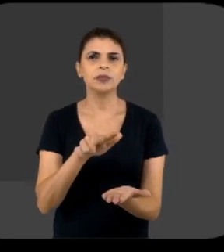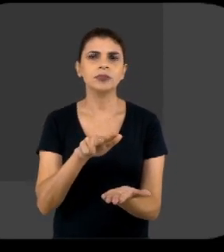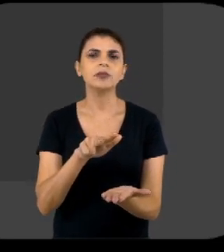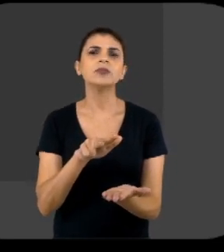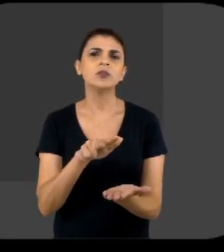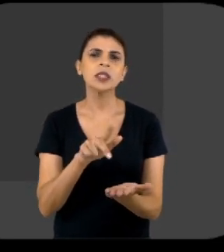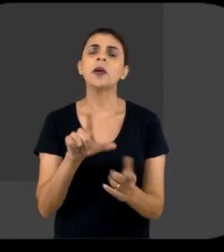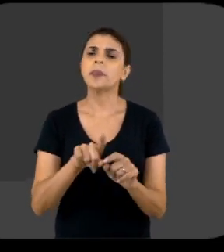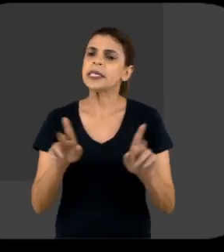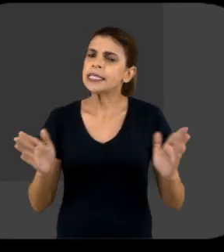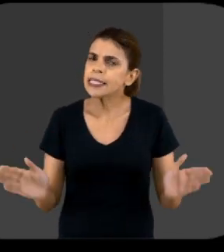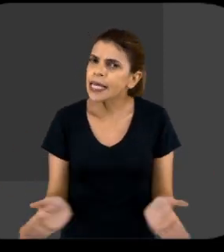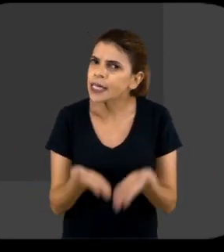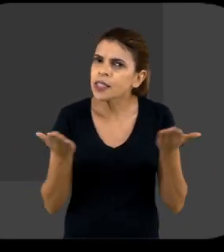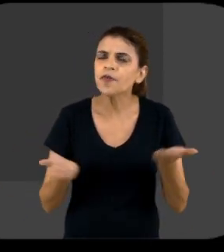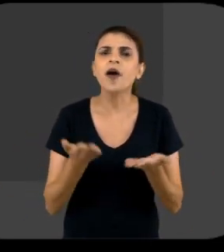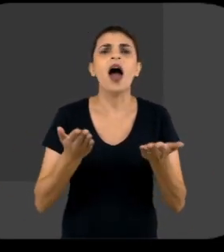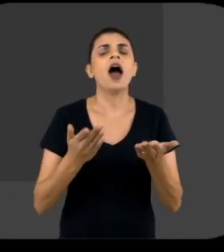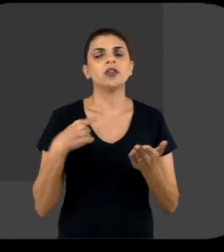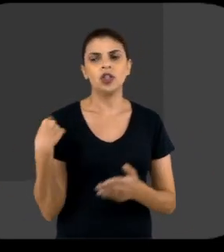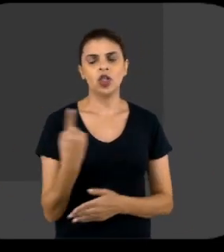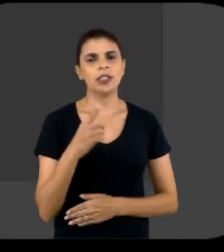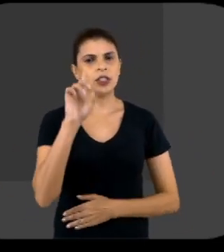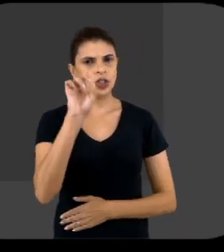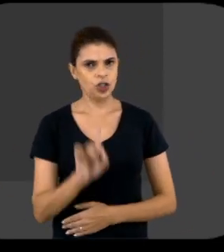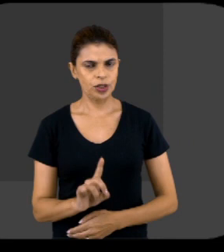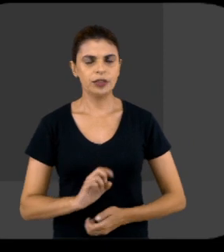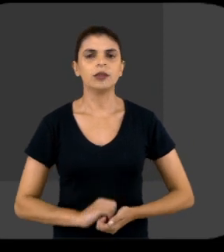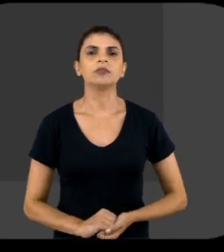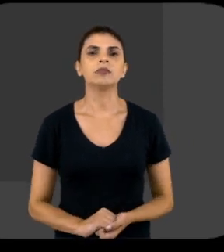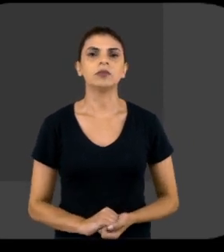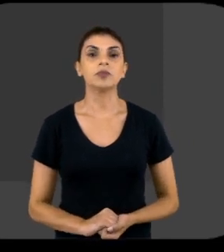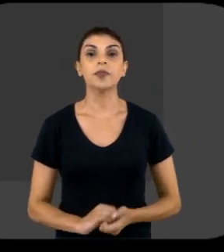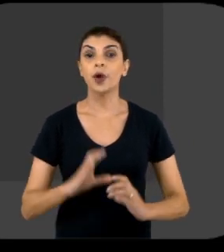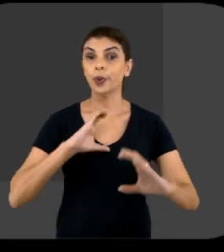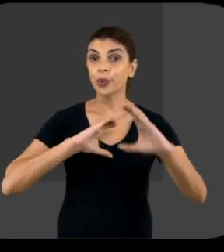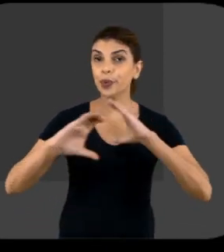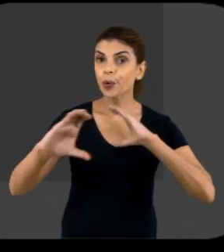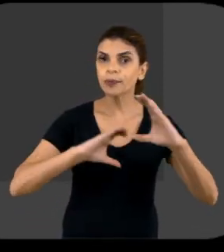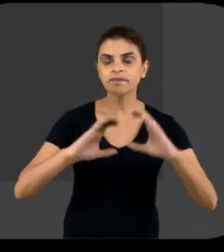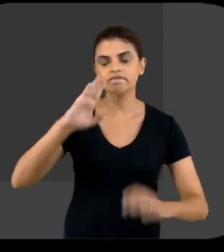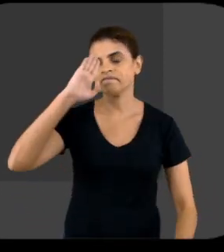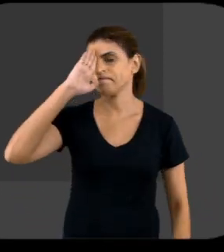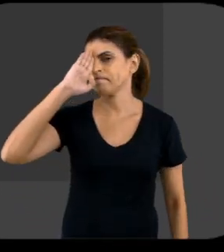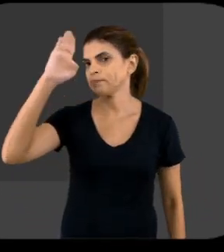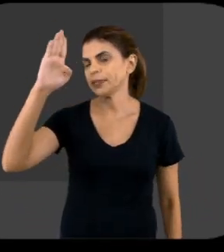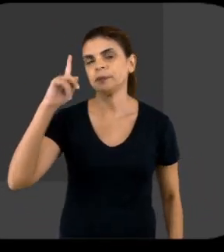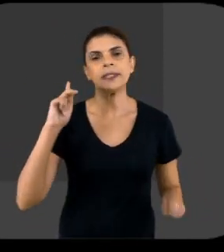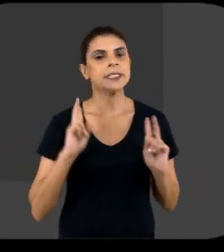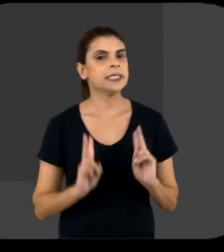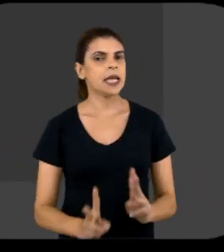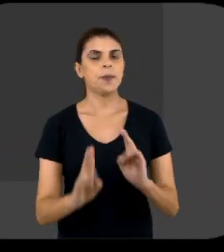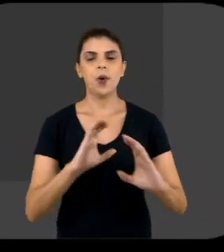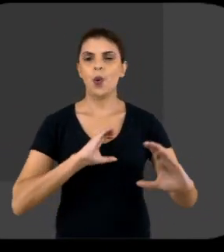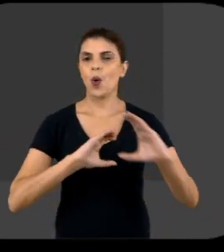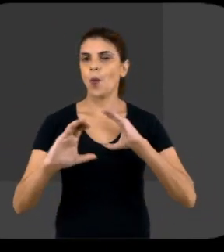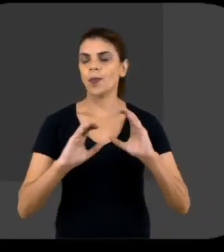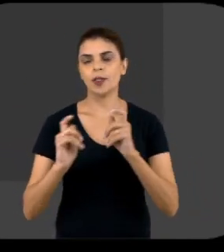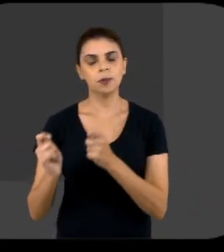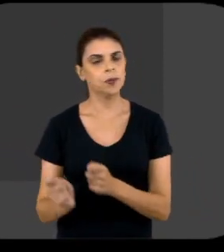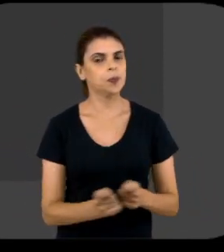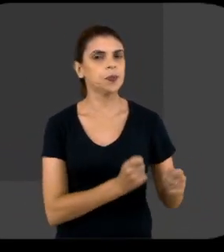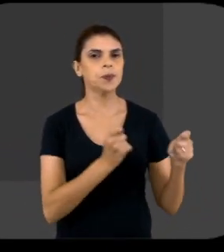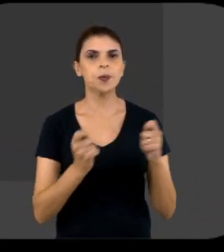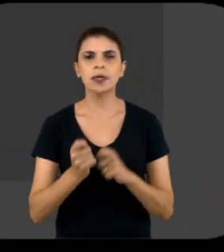e incentivado, motivado pela nossa direção. A comunicação é fundamental nesse processo, então